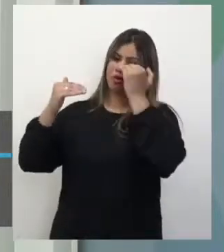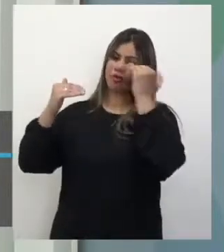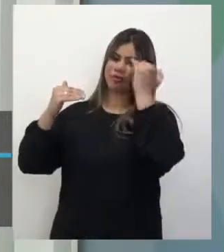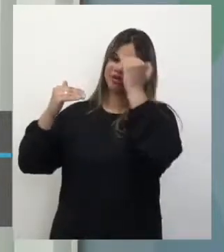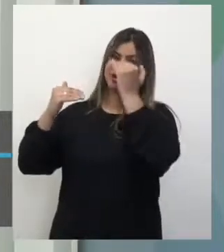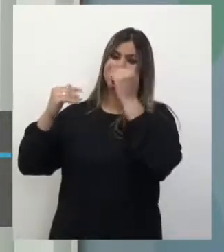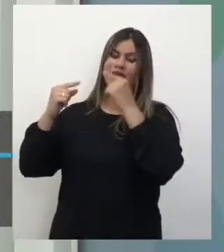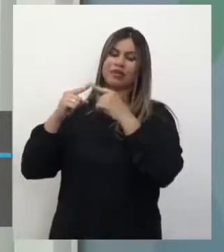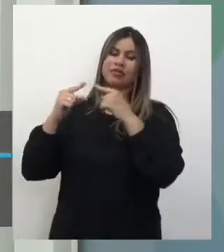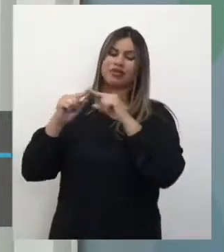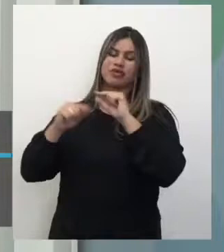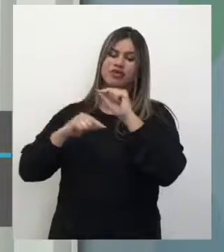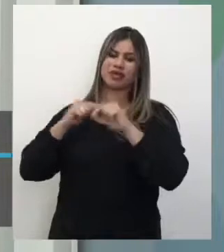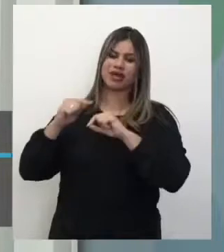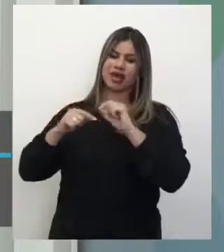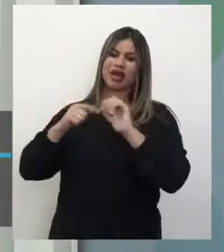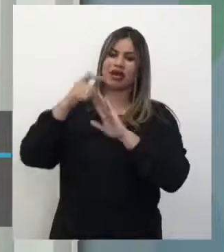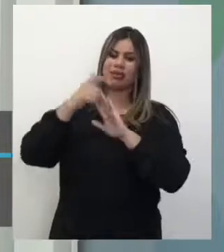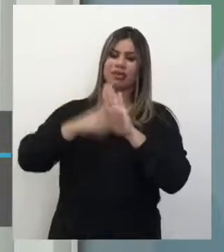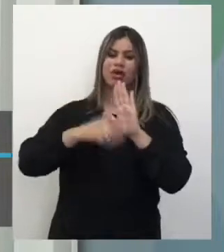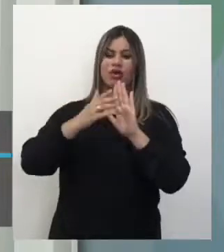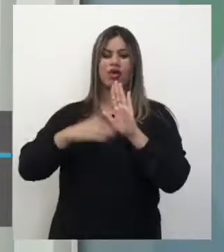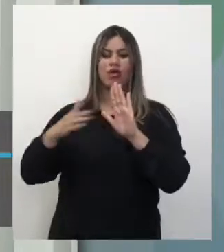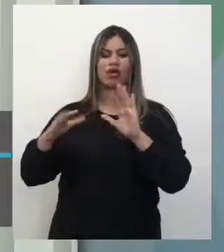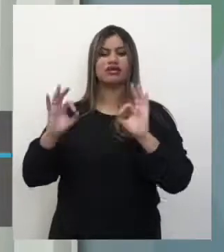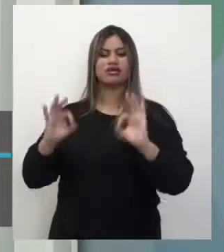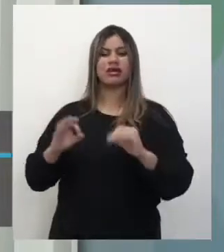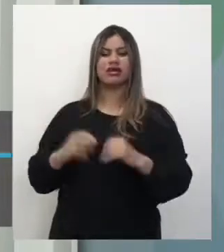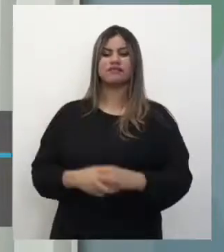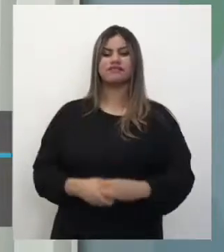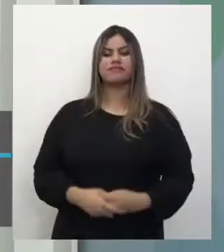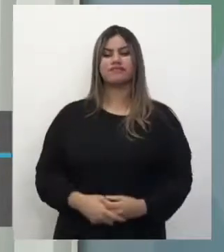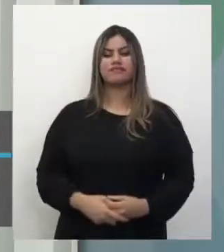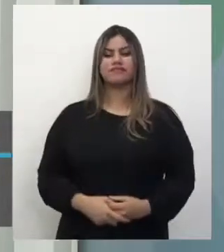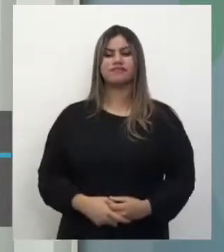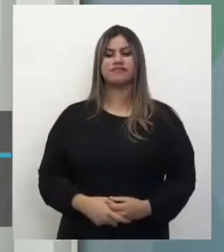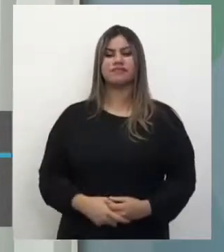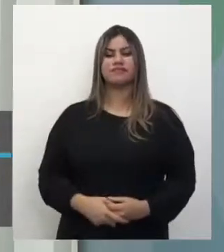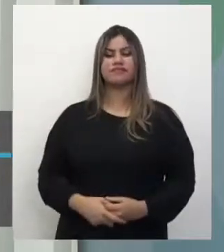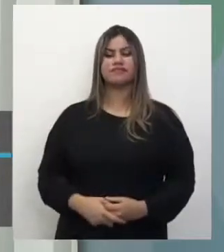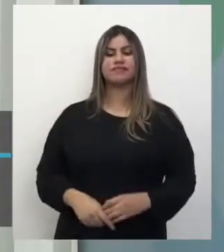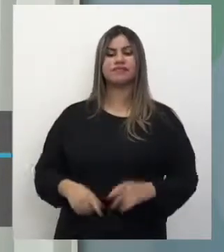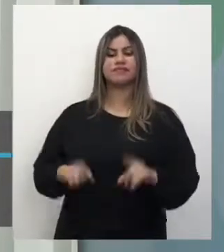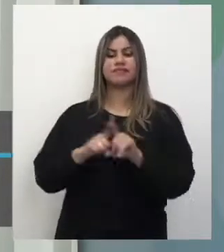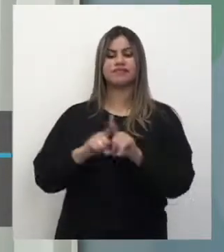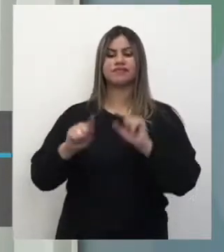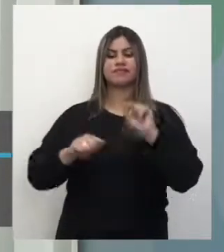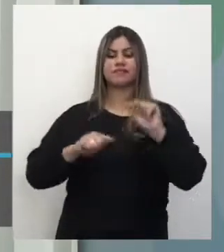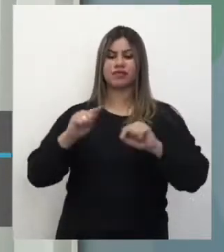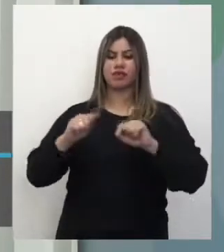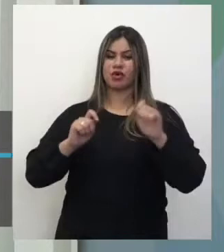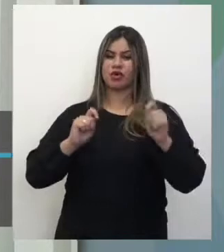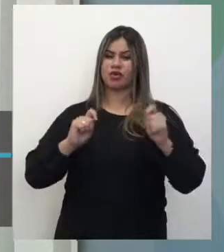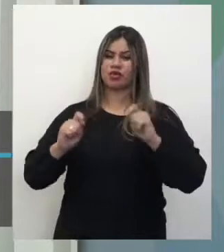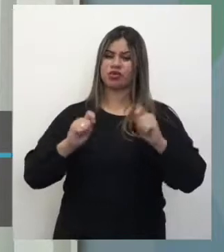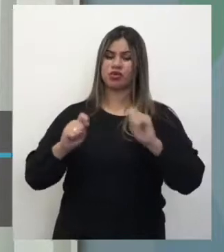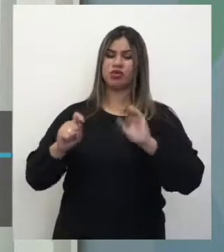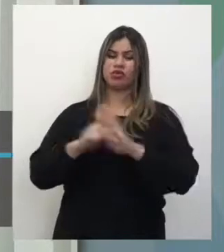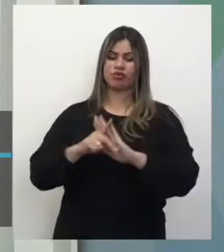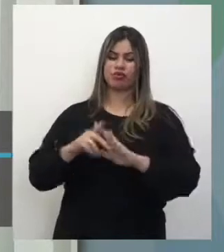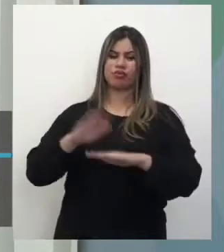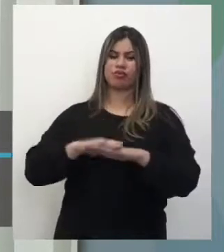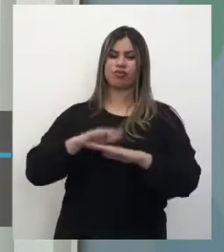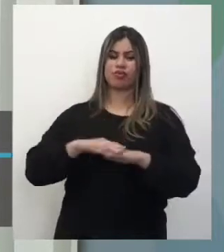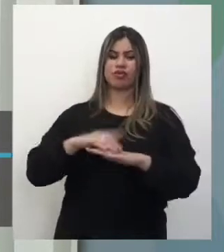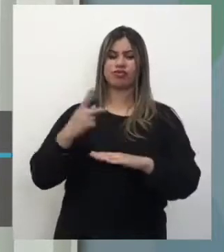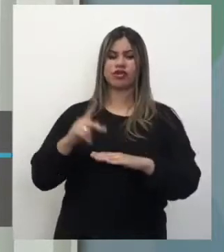que eles reconhecem como melhor ordem possível e, ao mesmo tempo, tendo um controle sobre elas, né? Ou